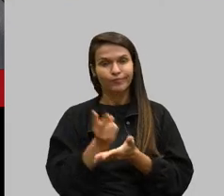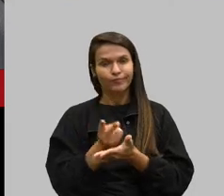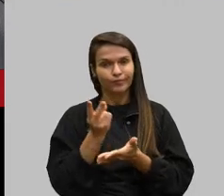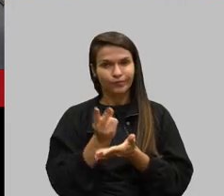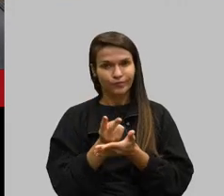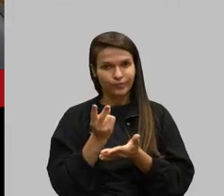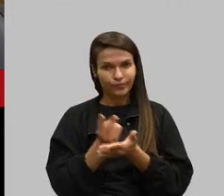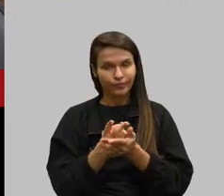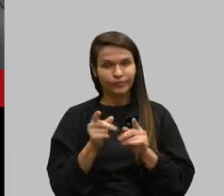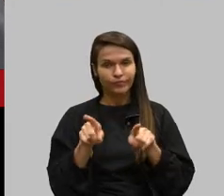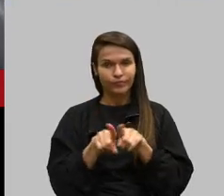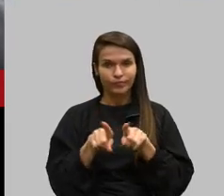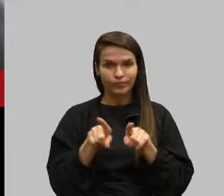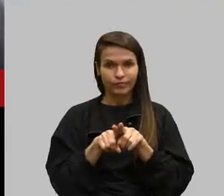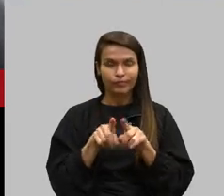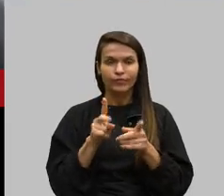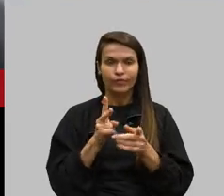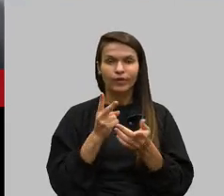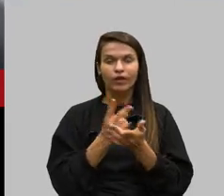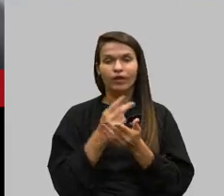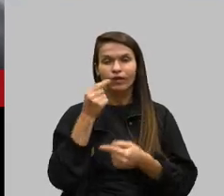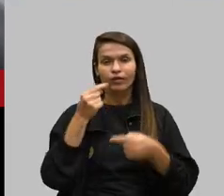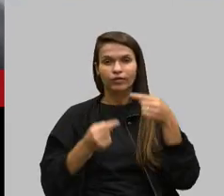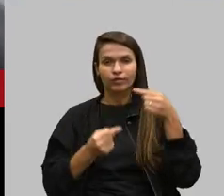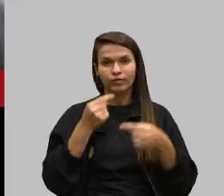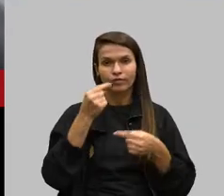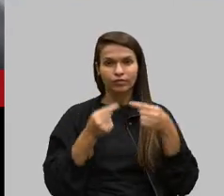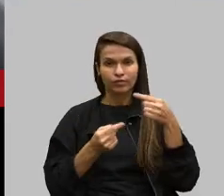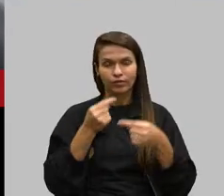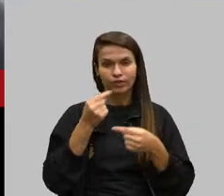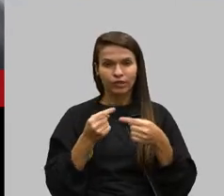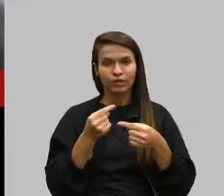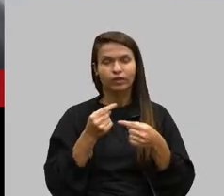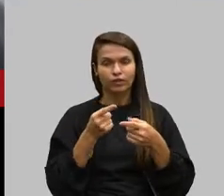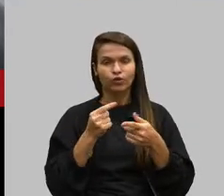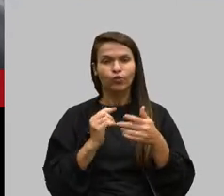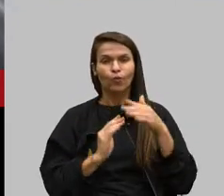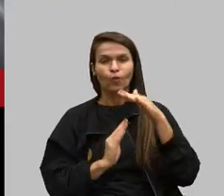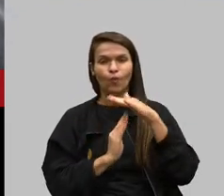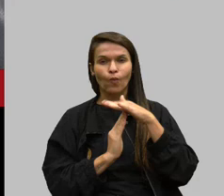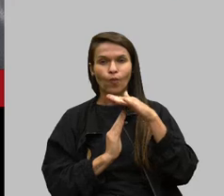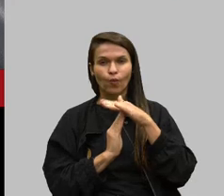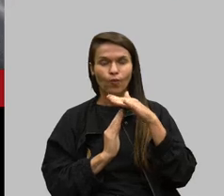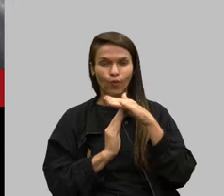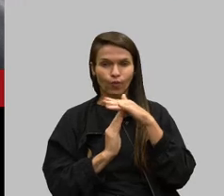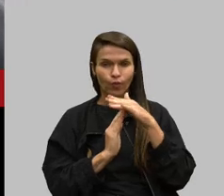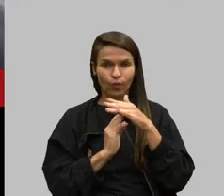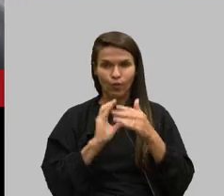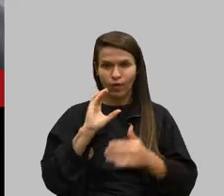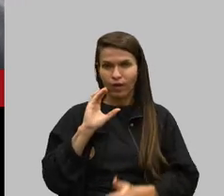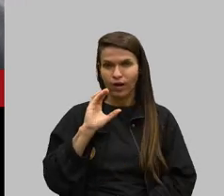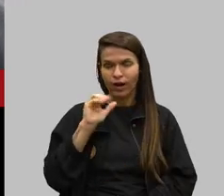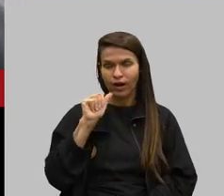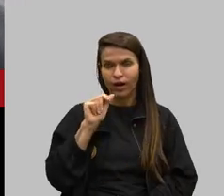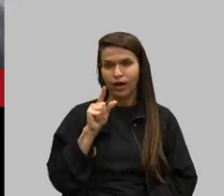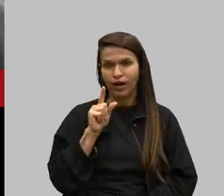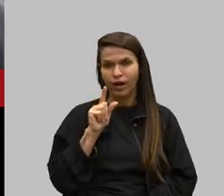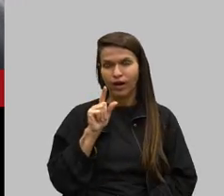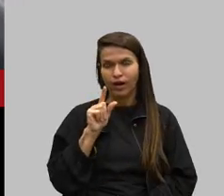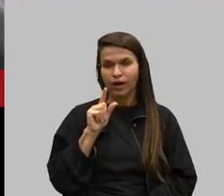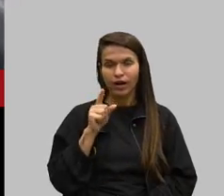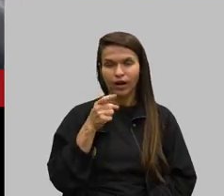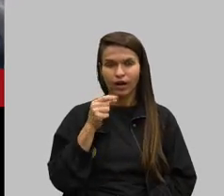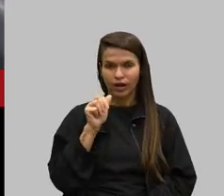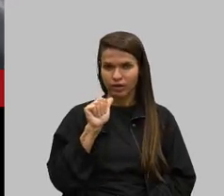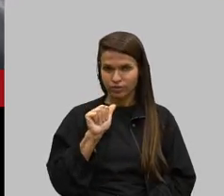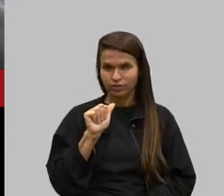assim como são permanentes as discussões com relação ao ca às dificuldades do cxa Estadual nós nunca Deixaremos